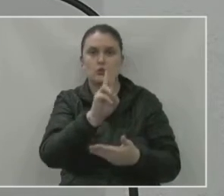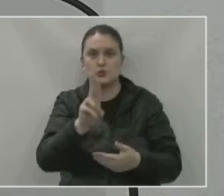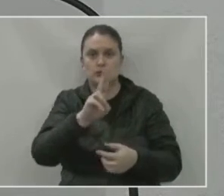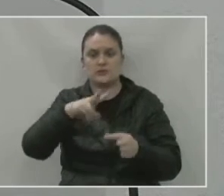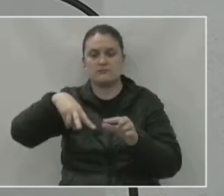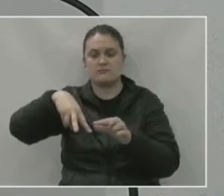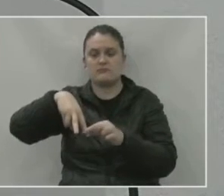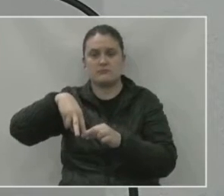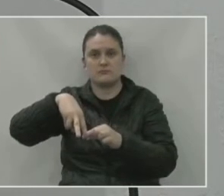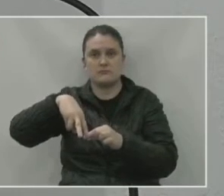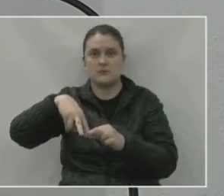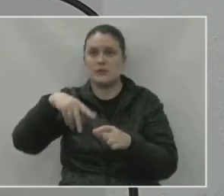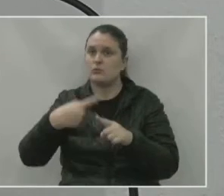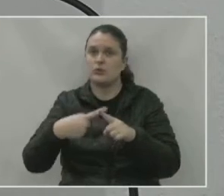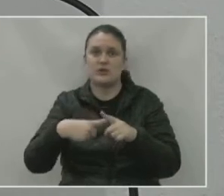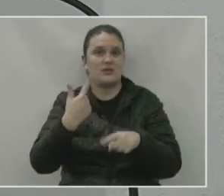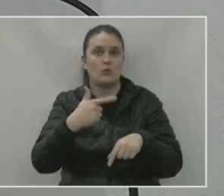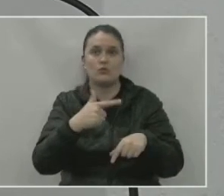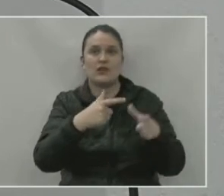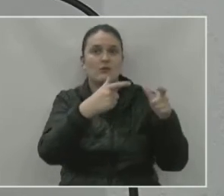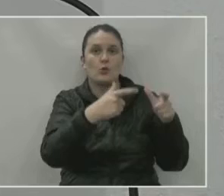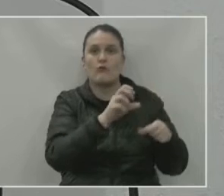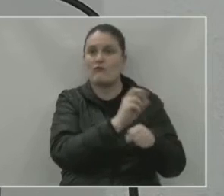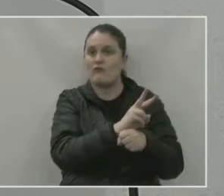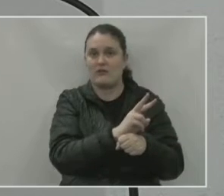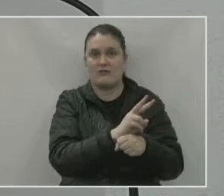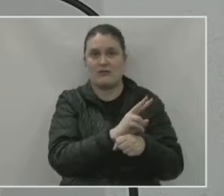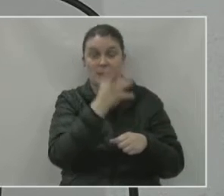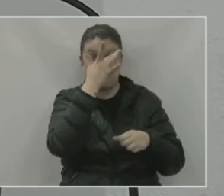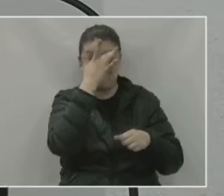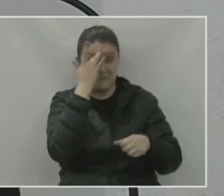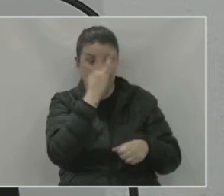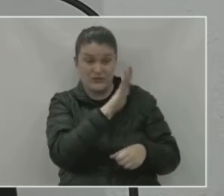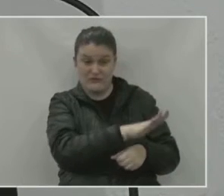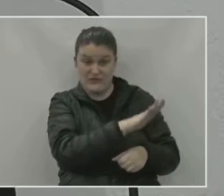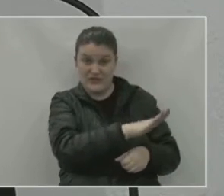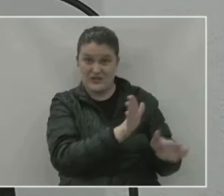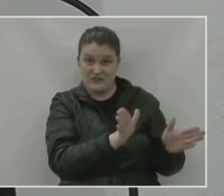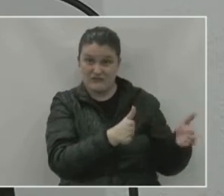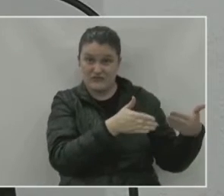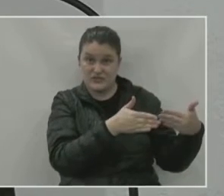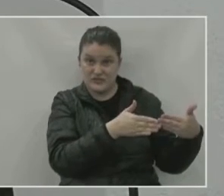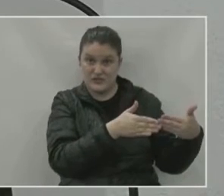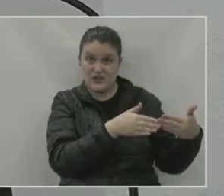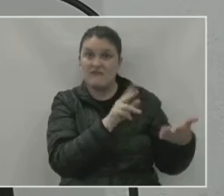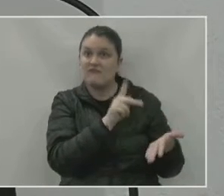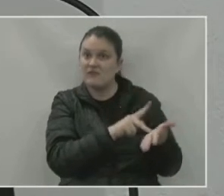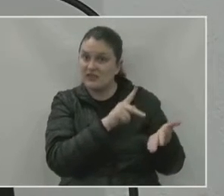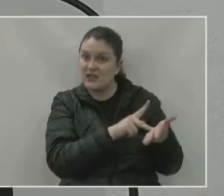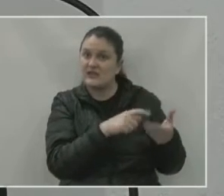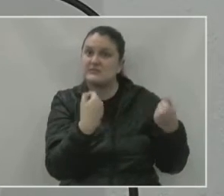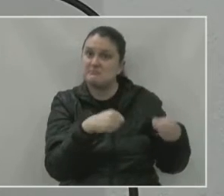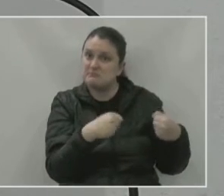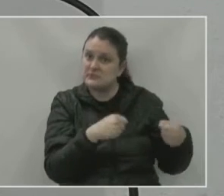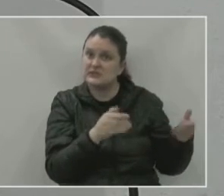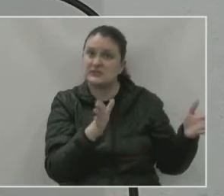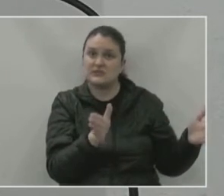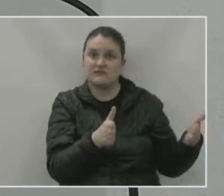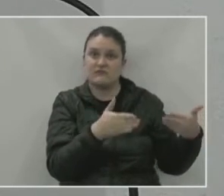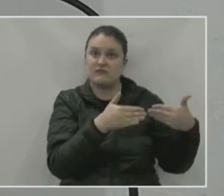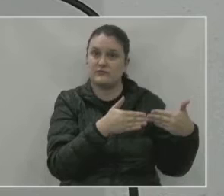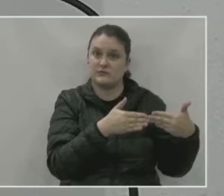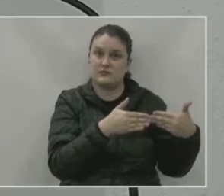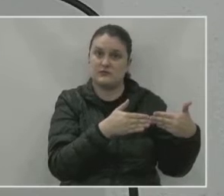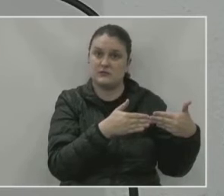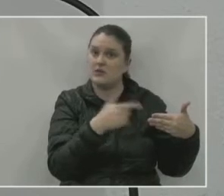tornozeleira, porque não se coloca lá, não se tem lugar. Os presos que estão ali é que realmente, em última